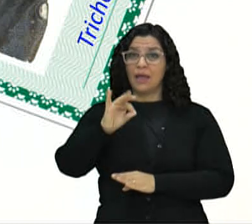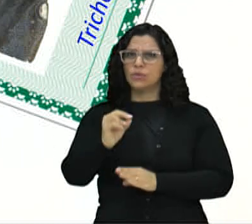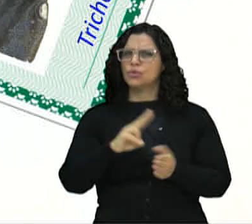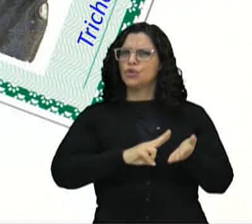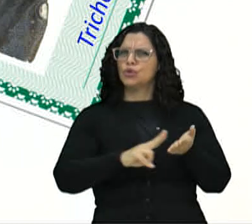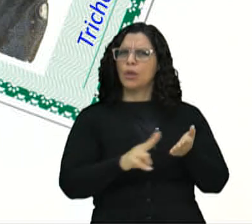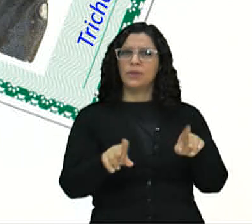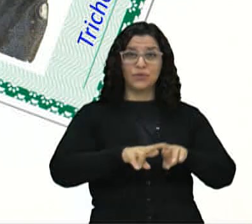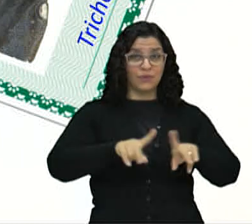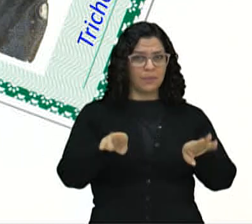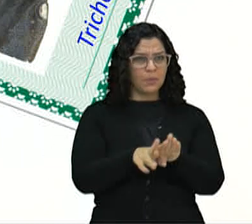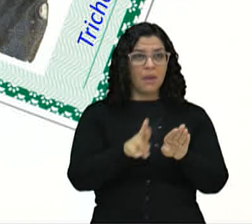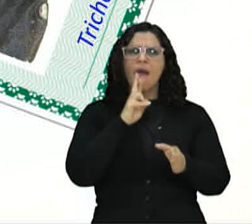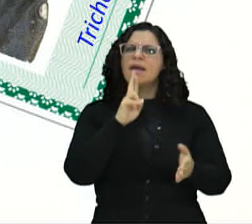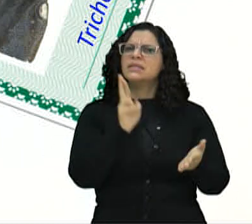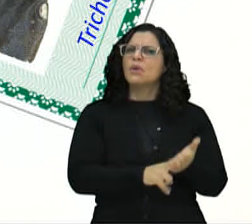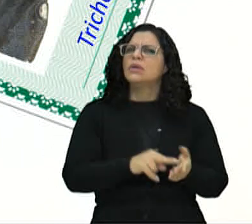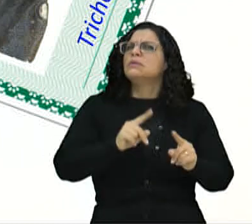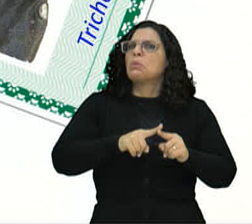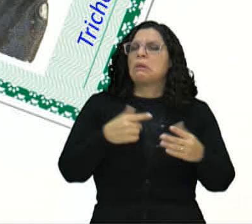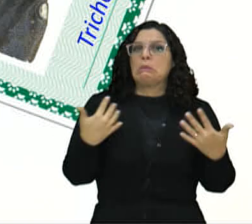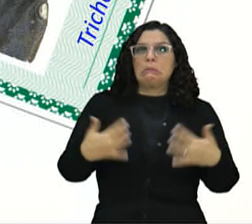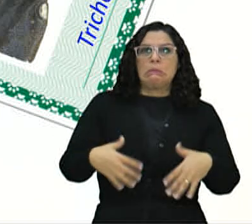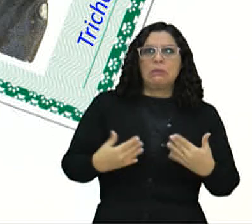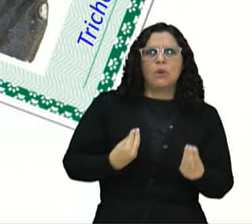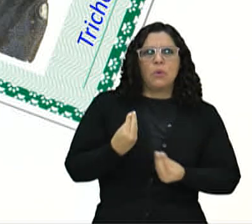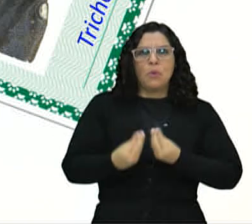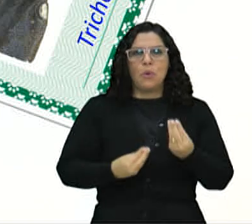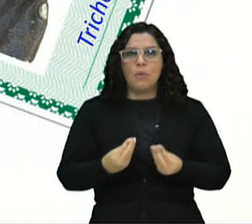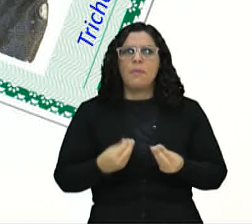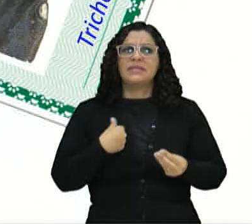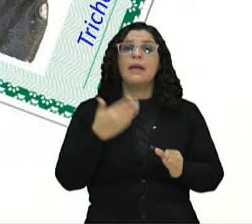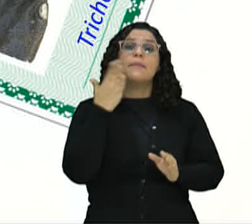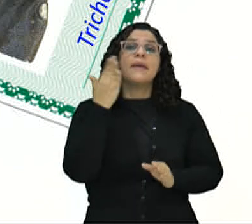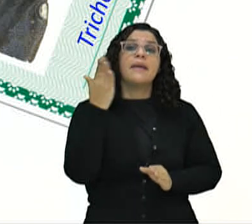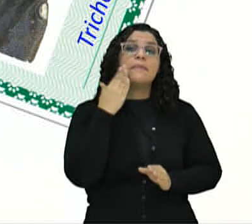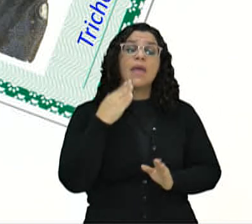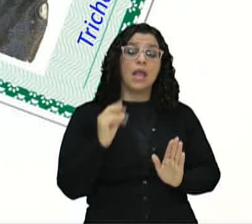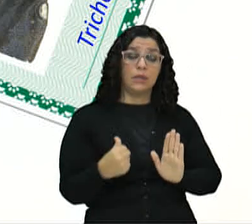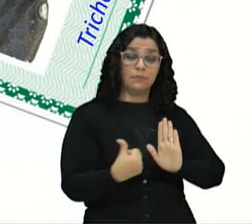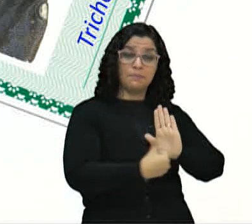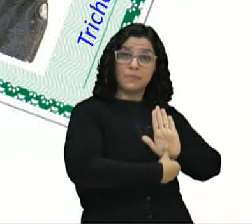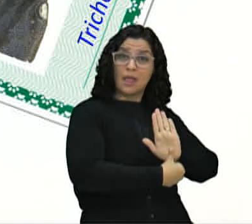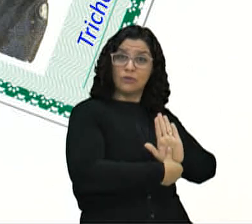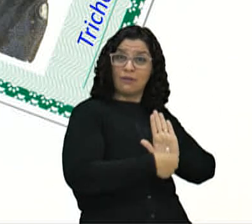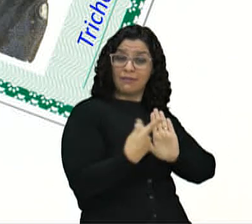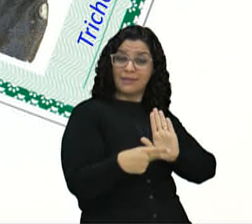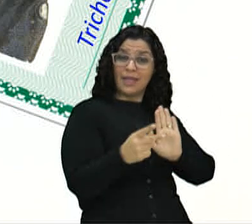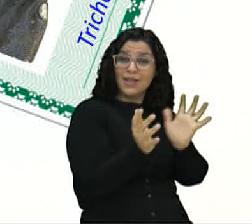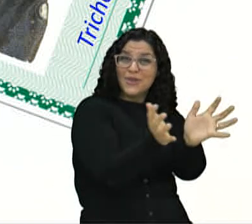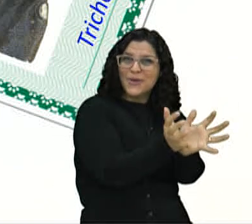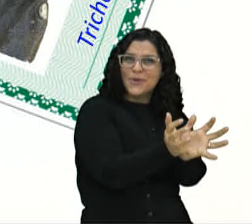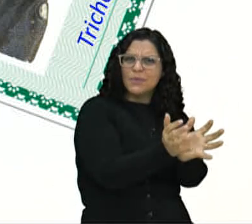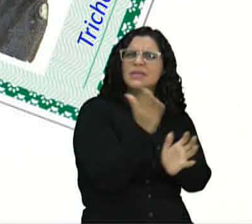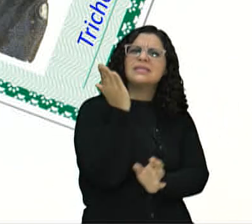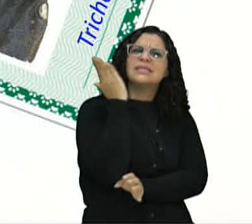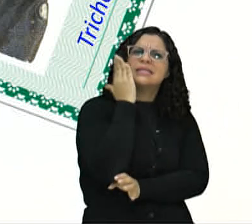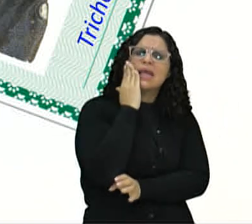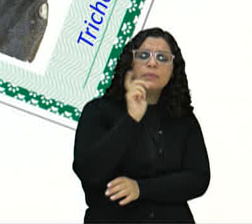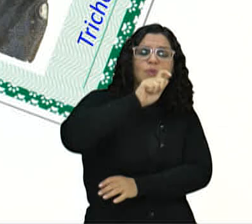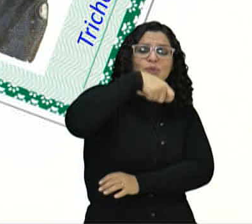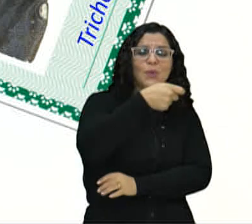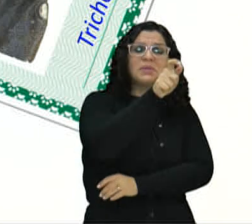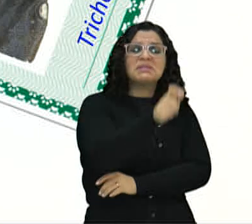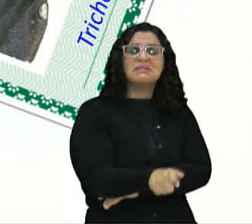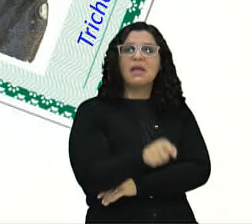primeira resposta que devem ter vindo na cabecinha de vocês foi para poder identificar aquela espécie, para poder saber de quem que você está